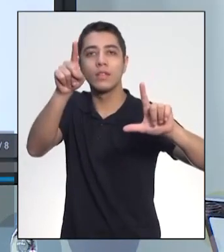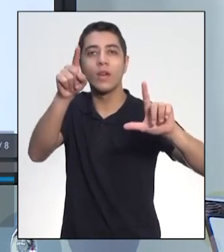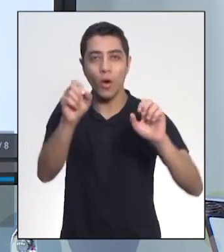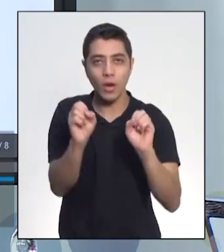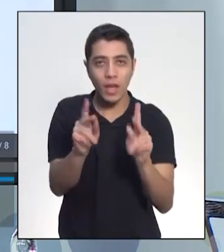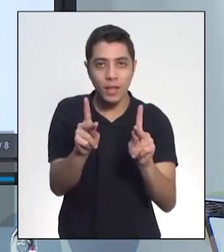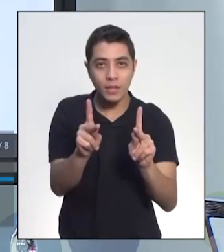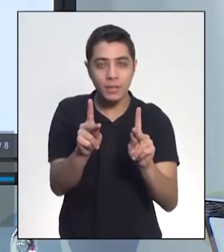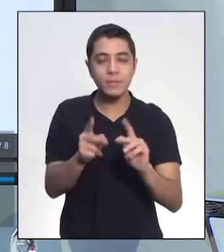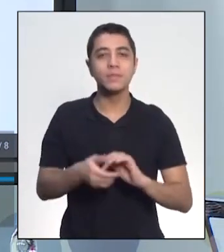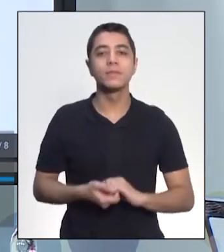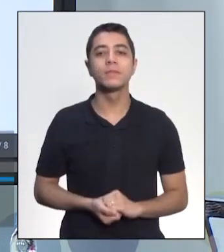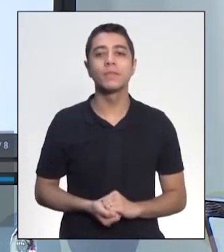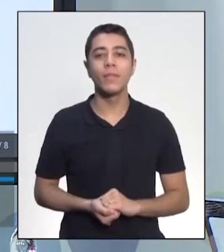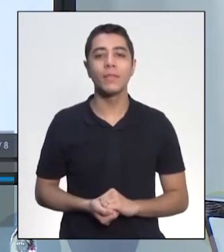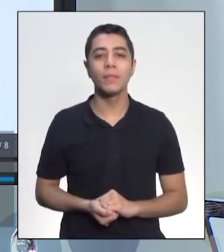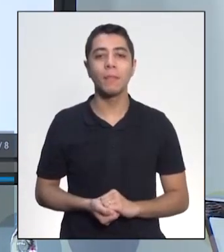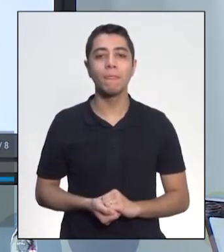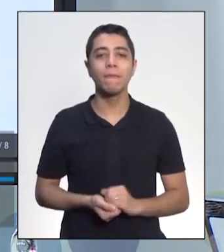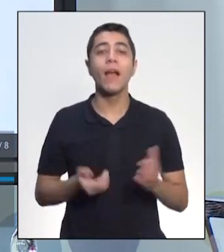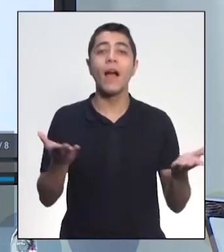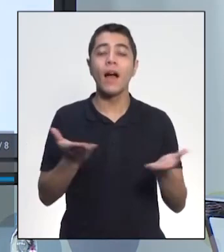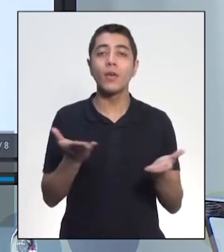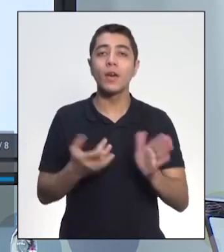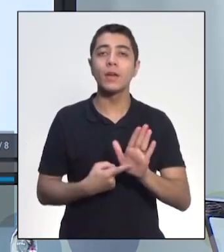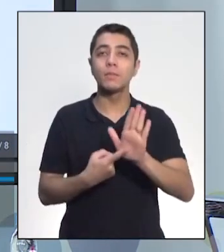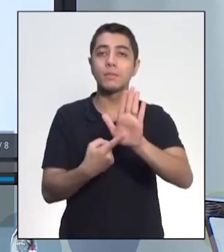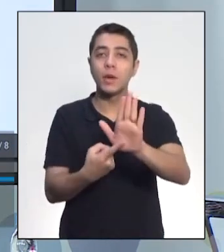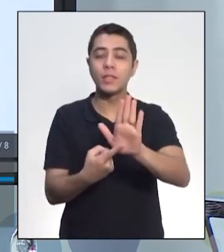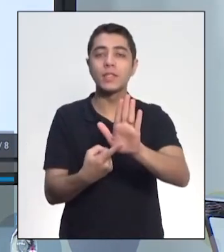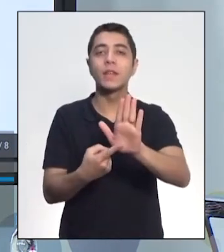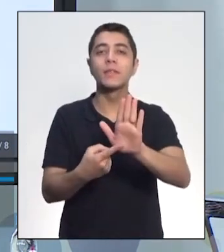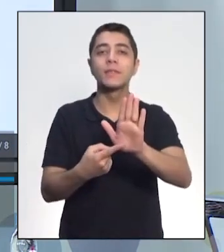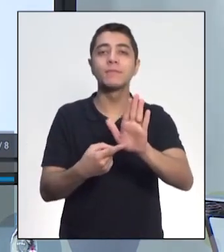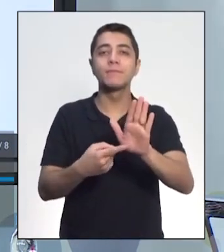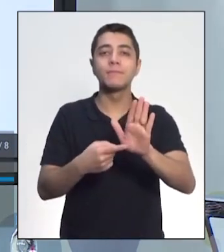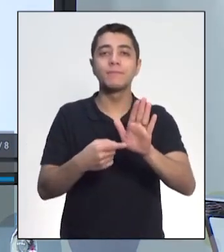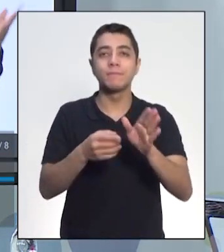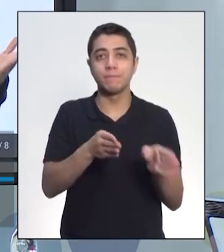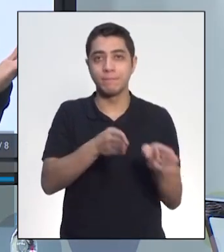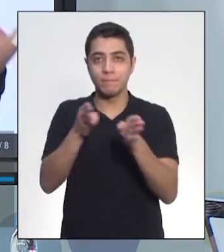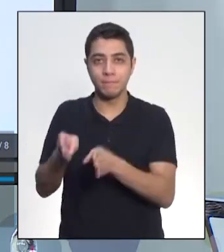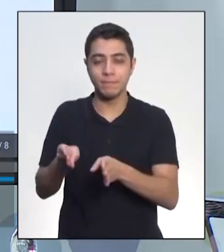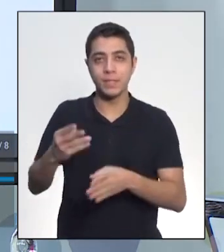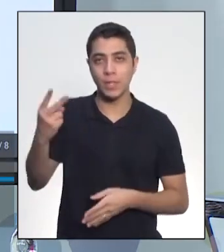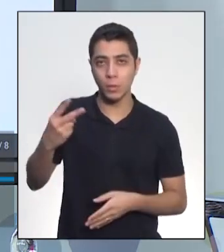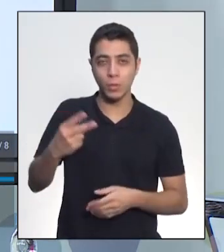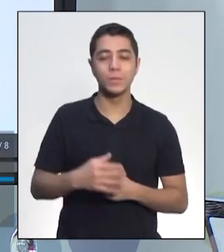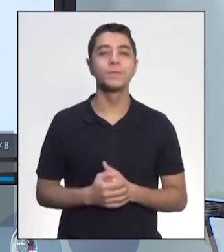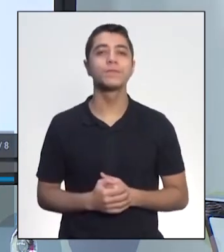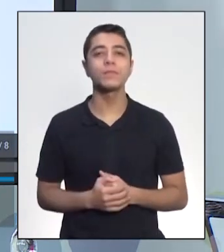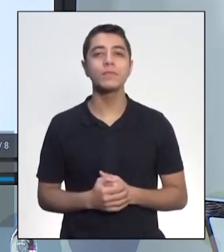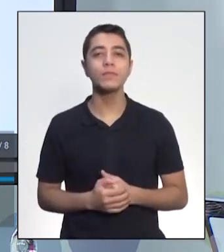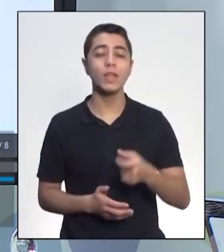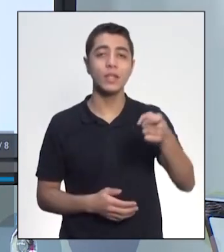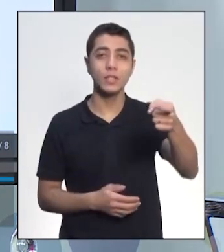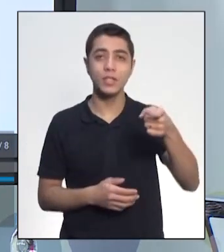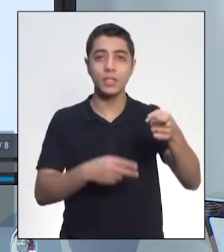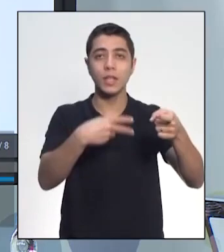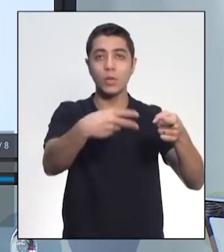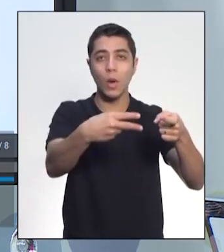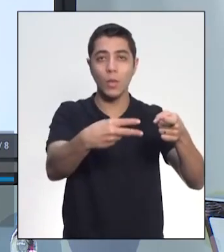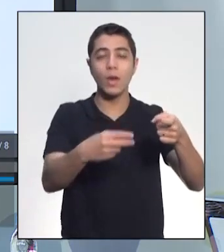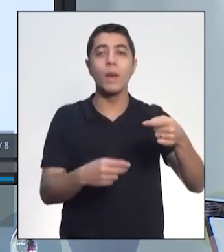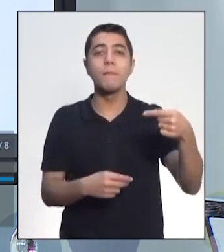delta. Lembra, agora é a segunda parte da fórmula de Bhaskara. X é igual menos B mais ou menos raiz de delta